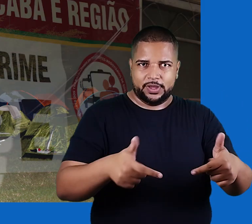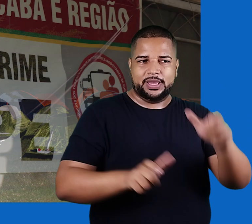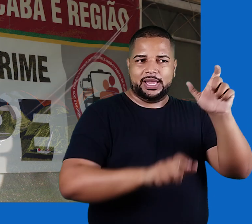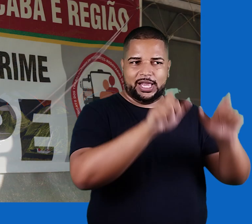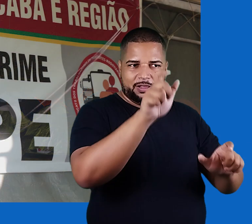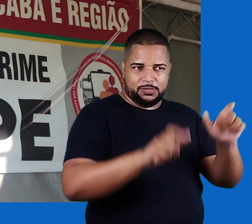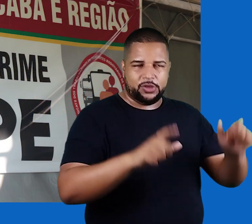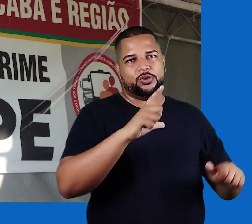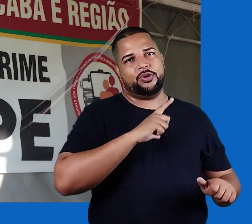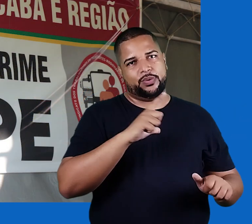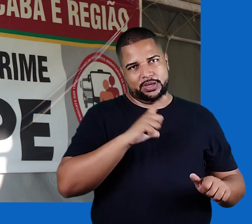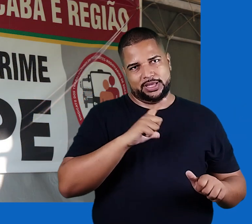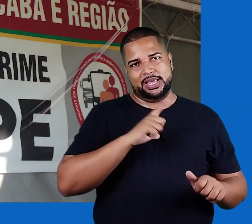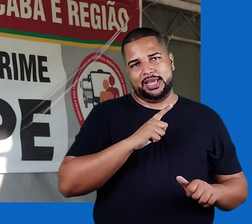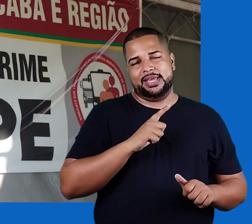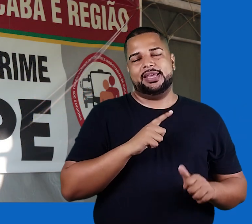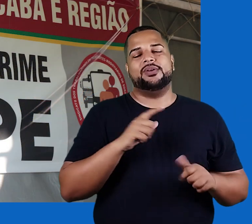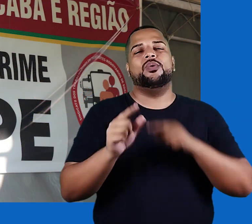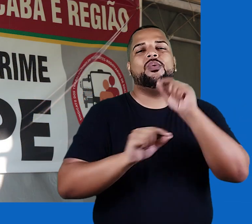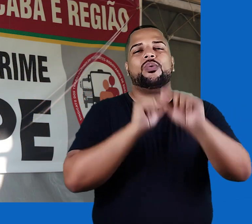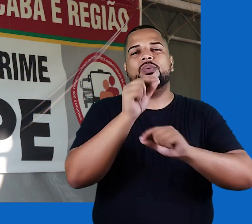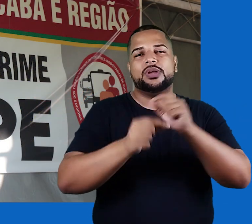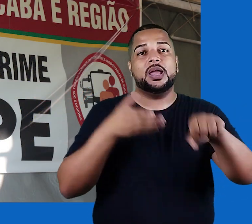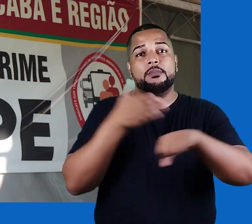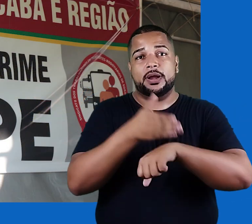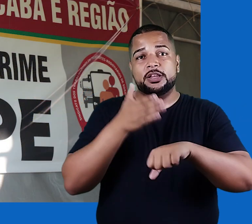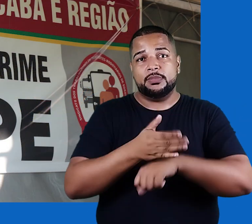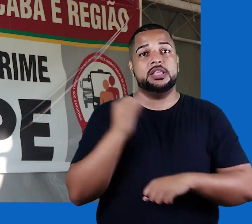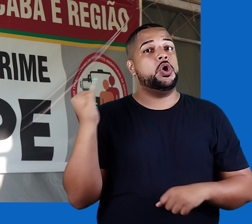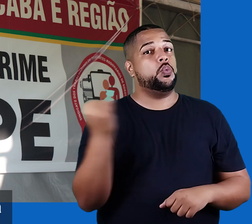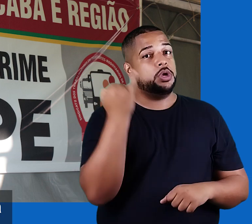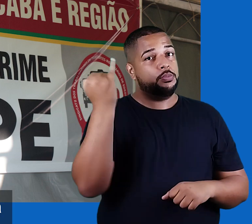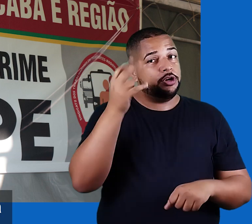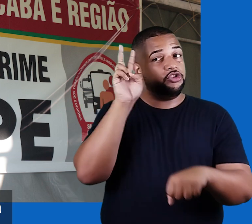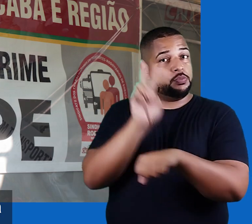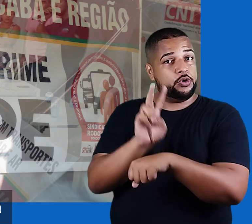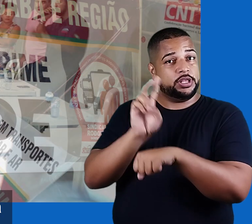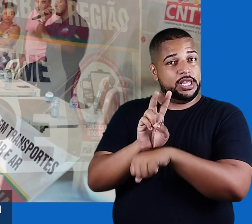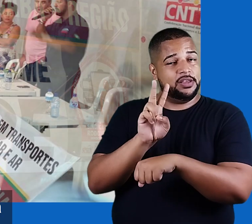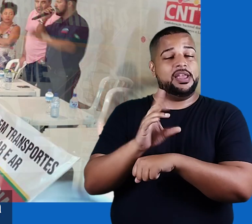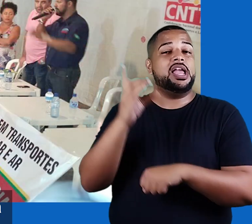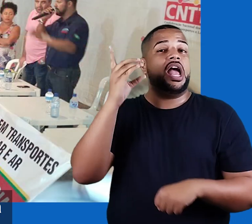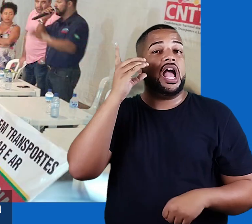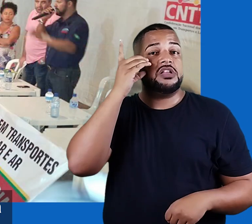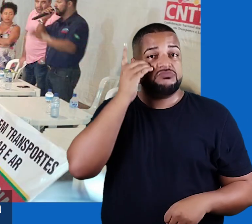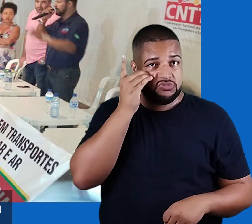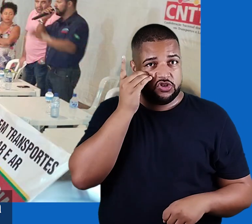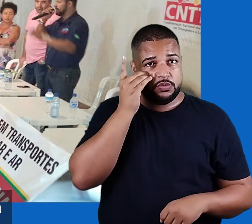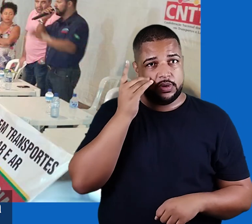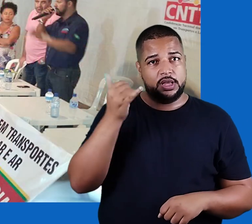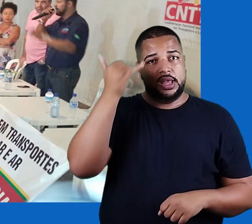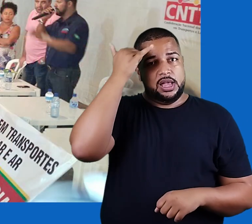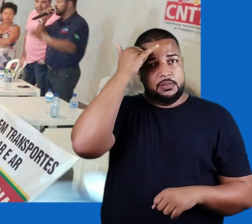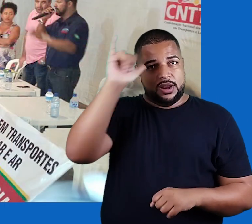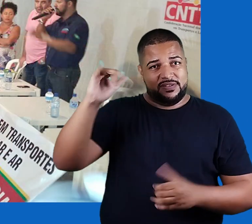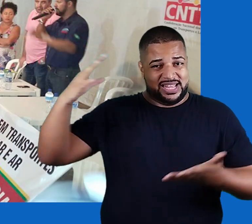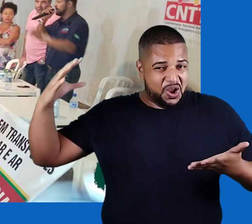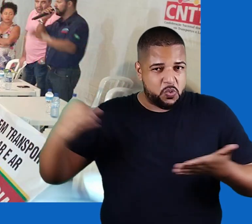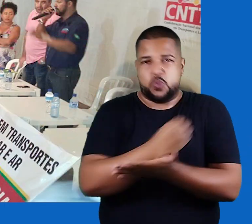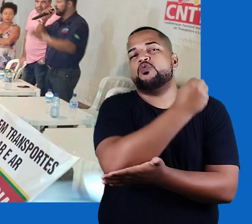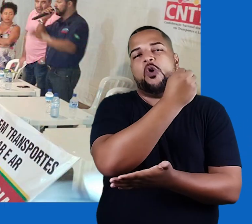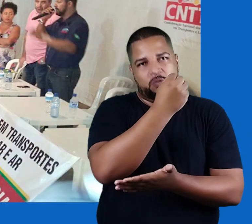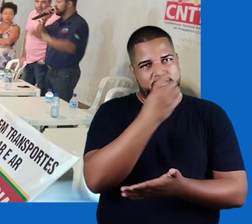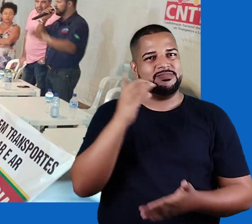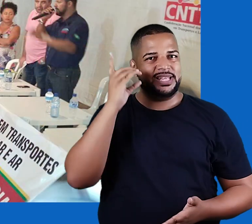presença nos embates em defesa da ex-presidente Dilma Rousseff na tentativa de combater a trama golpista que a tirou do cargo